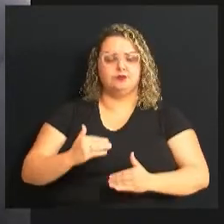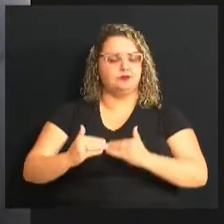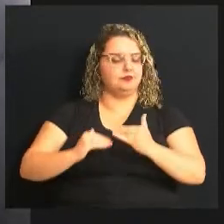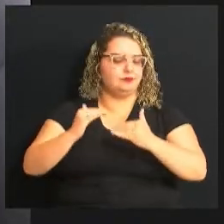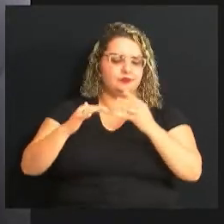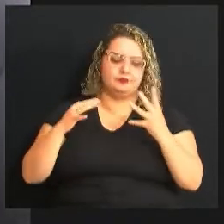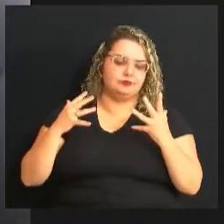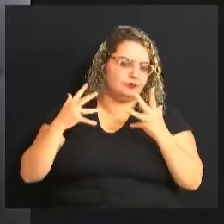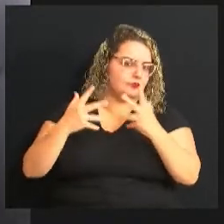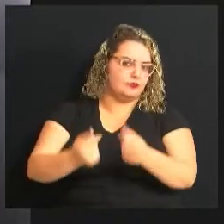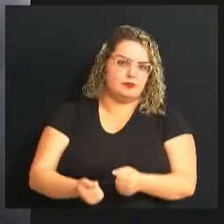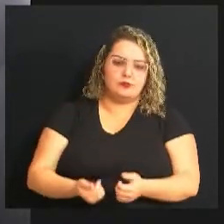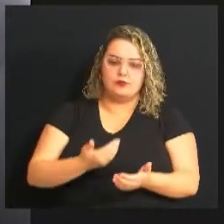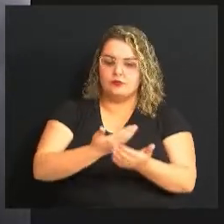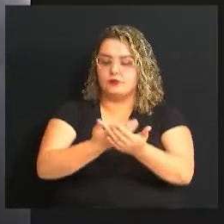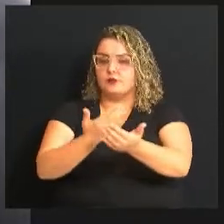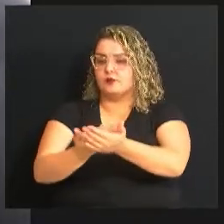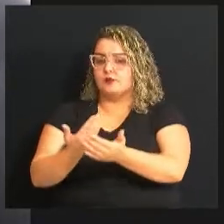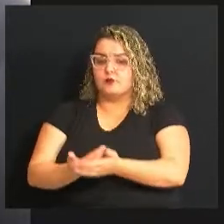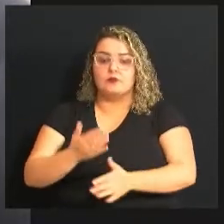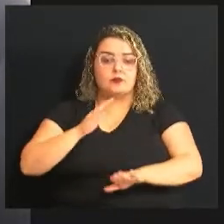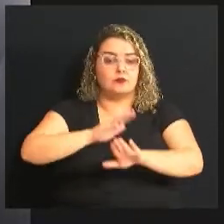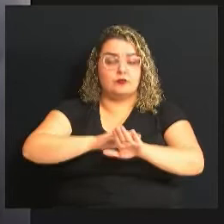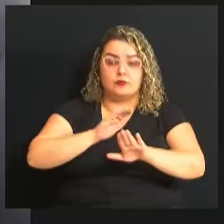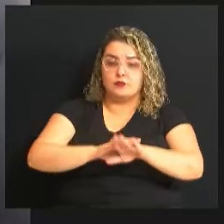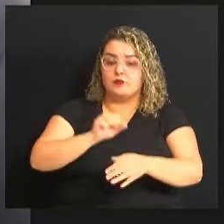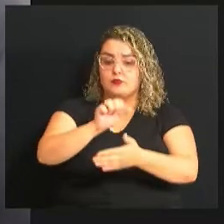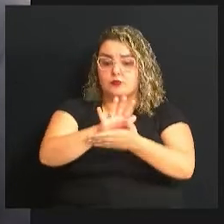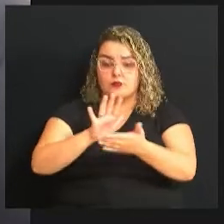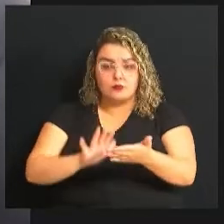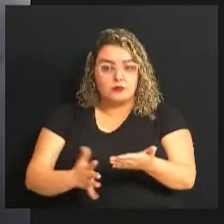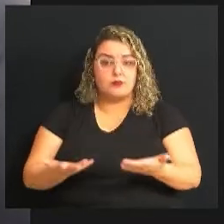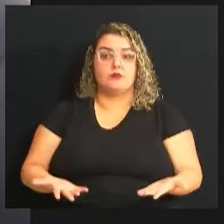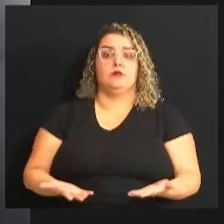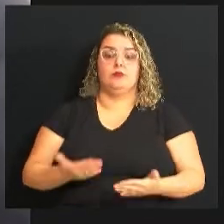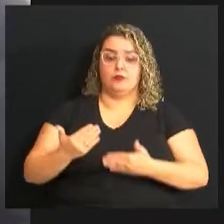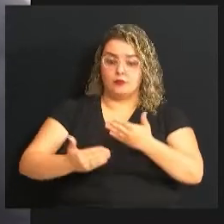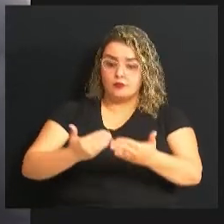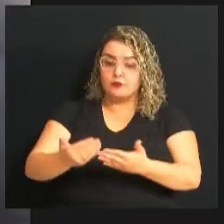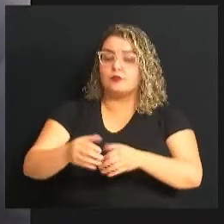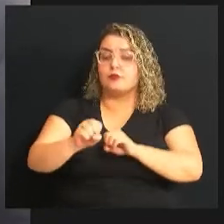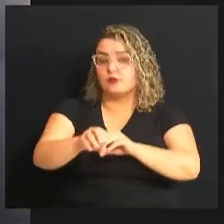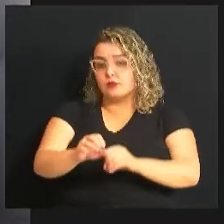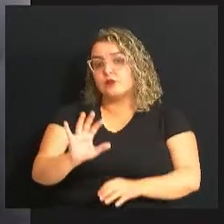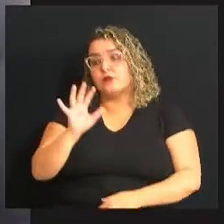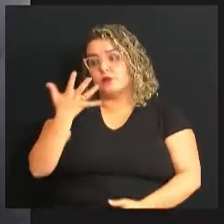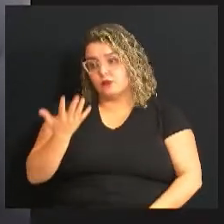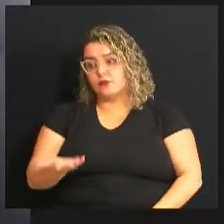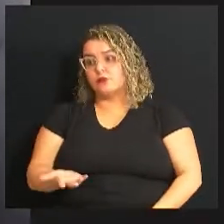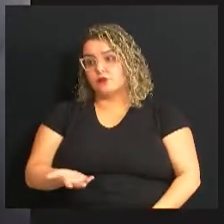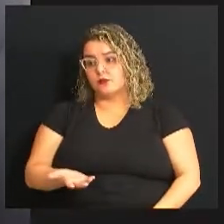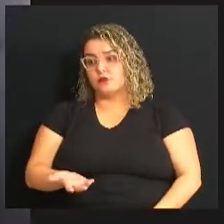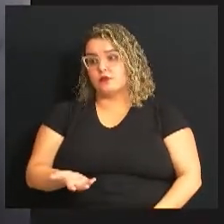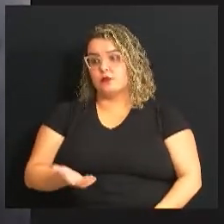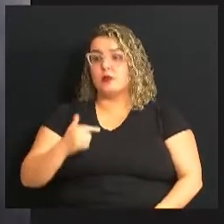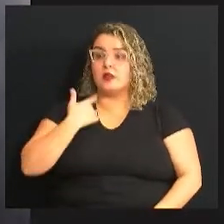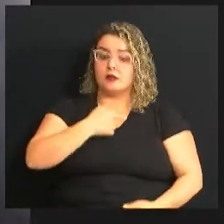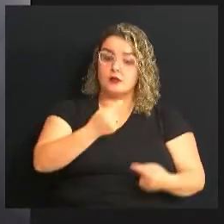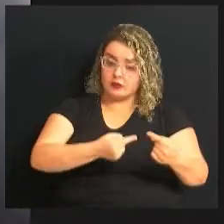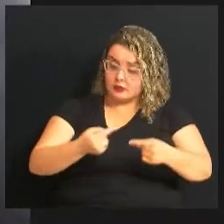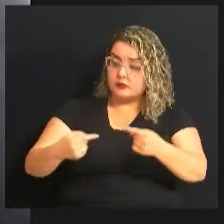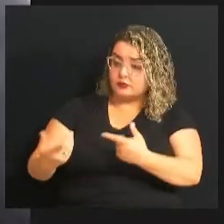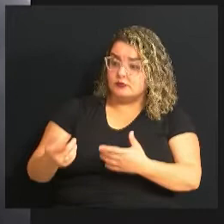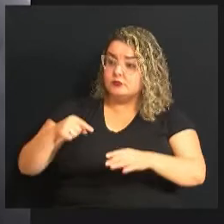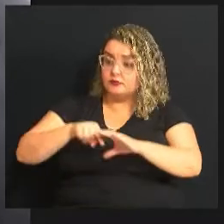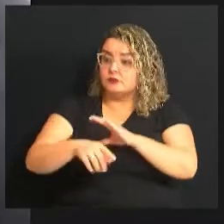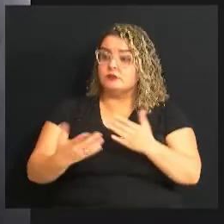um estudo, toda uma atividade para que realmente o processo da educação acontecesse. Então, nós vamos discutir isso